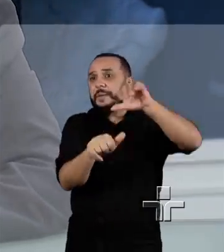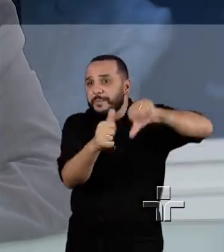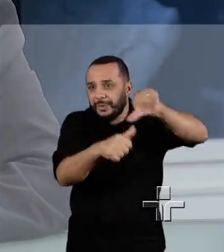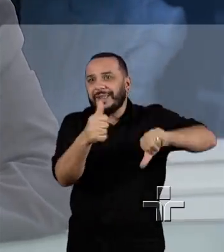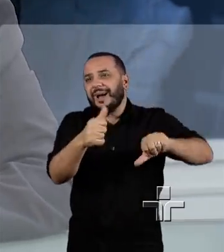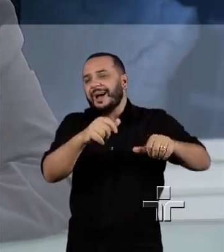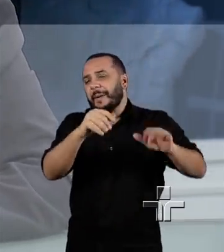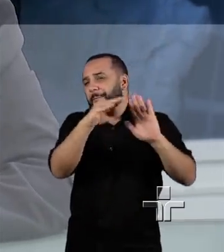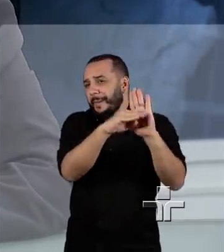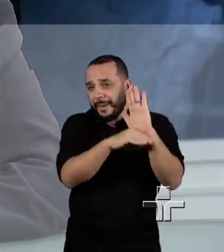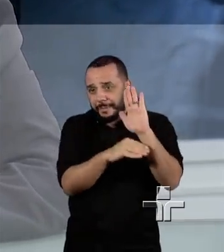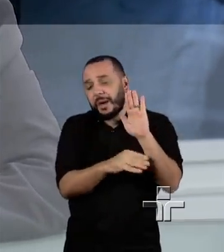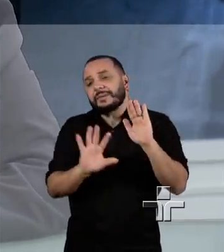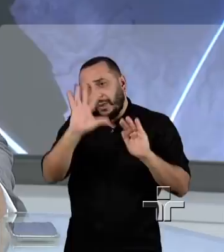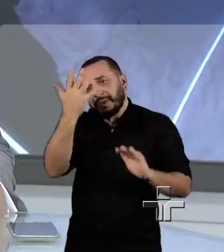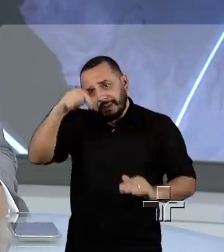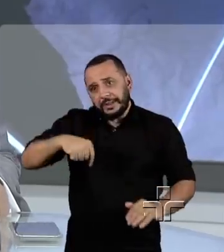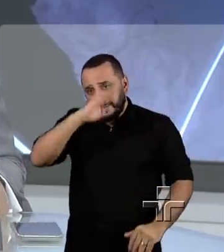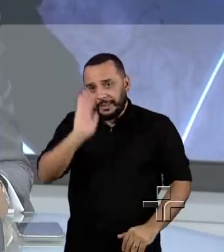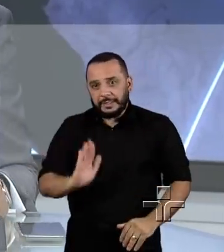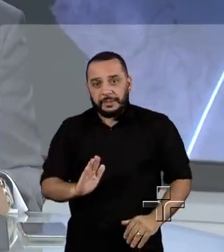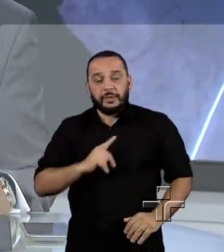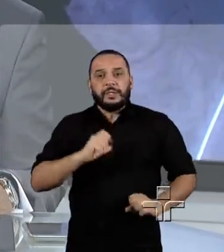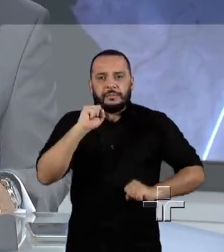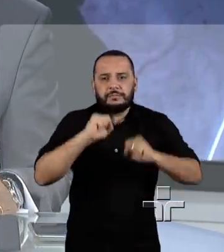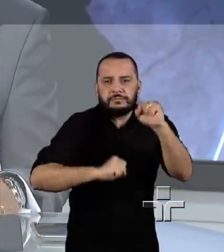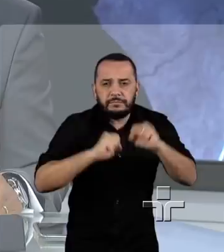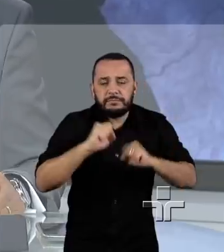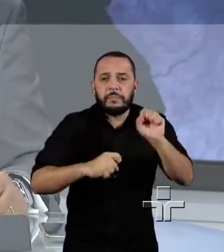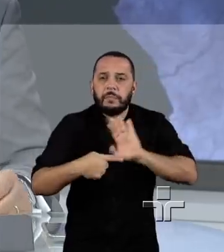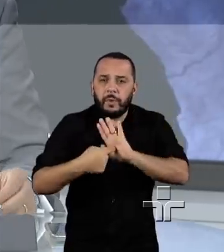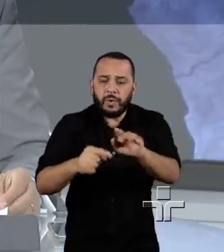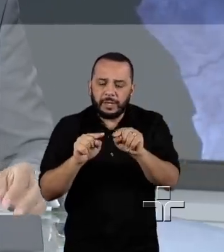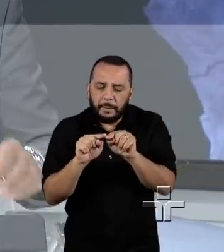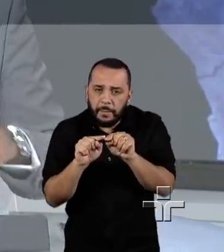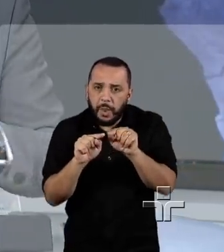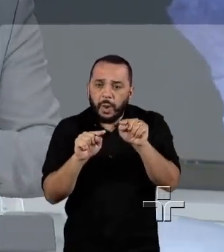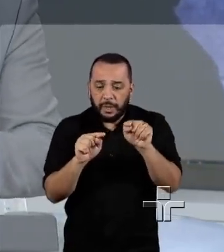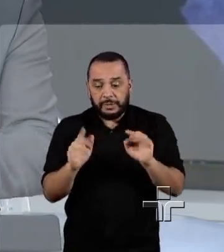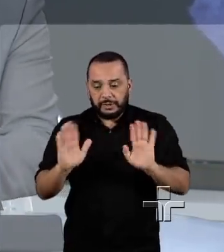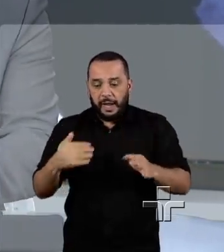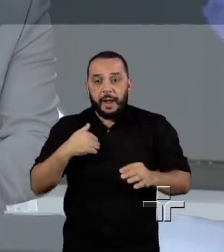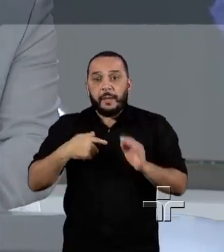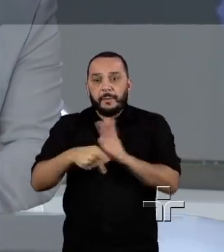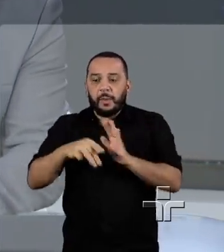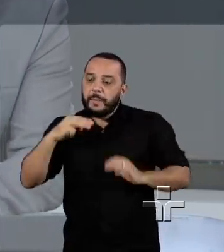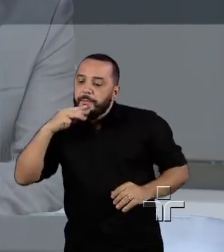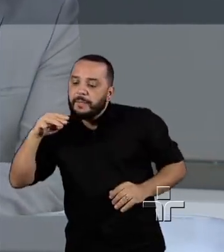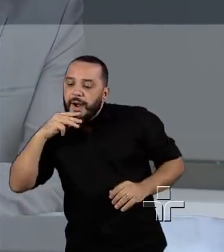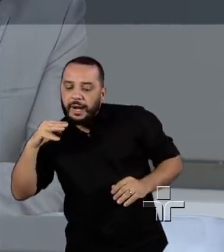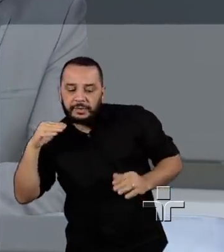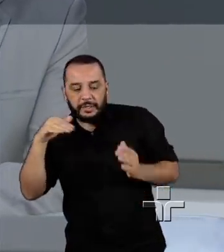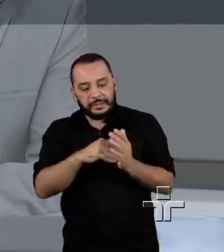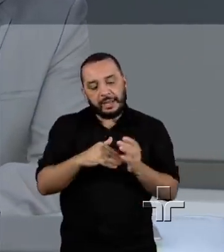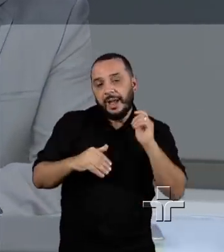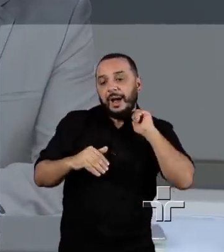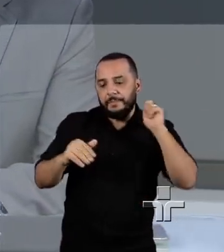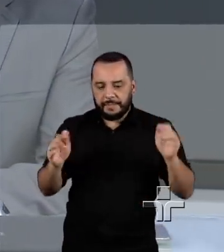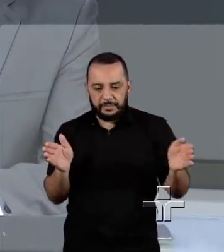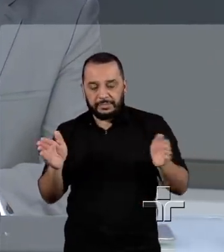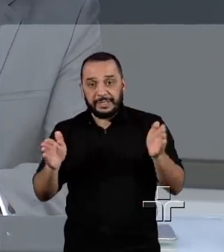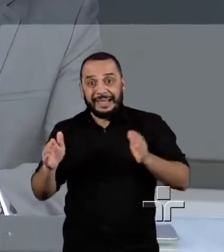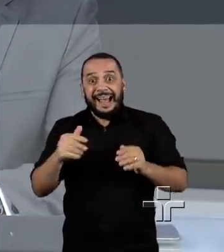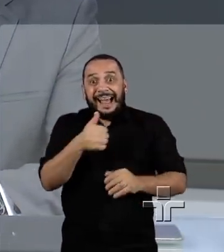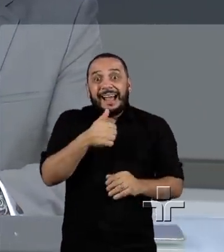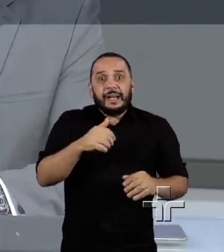é o que está acontecendo no Brasil. A produção industrial apresentou alta de março para abril em 10 das 15 regiões pesquisadas